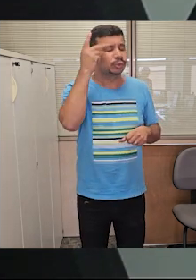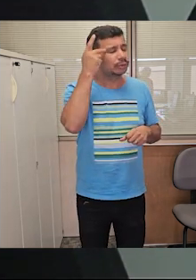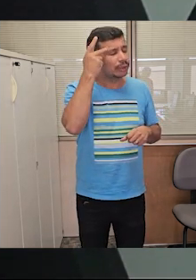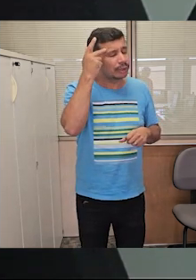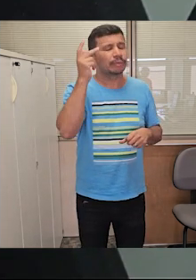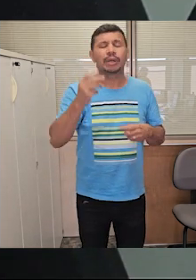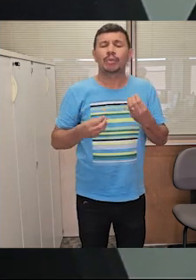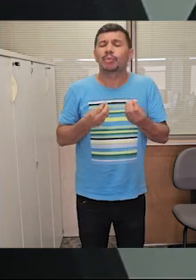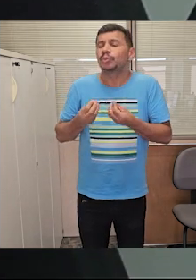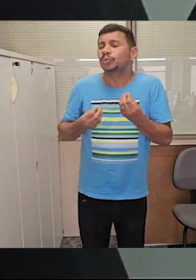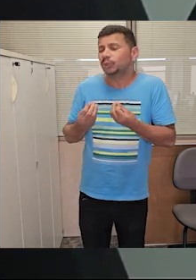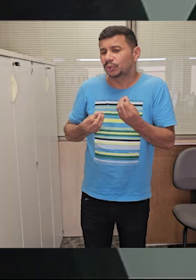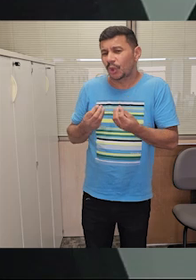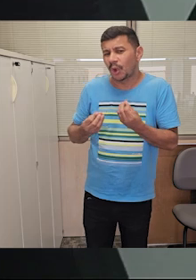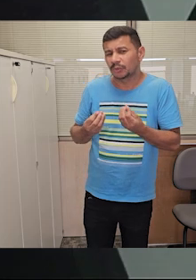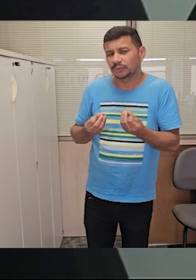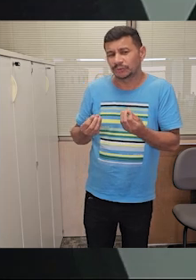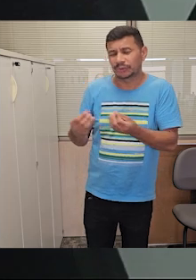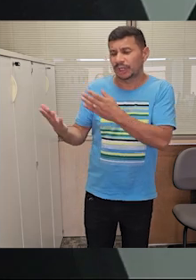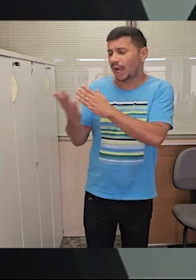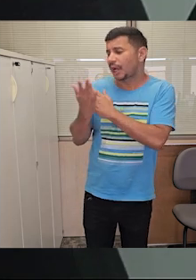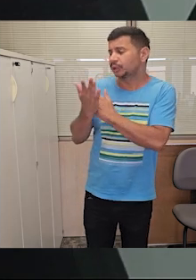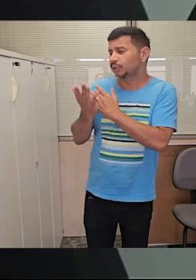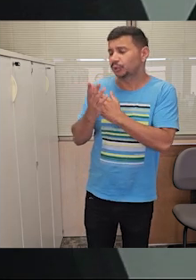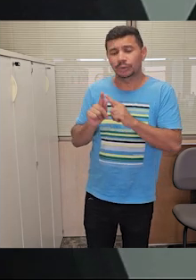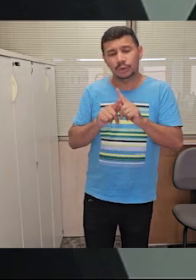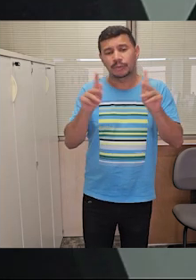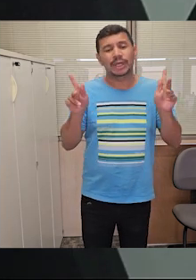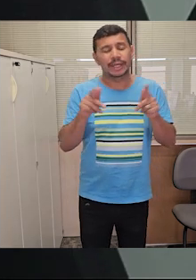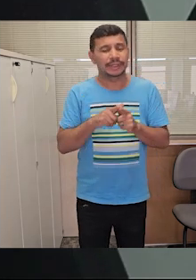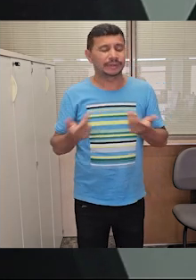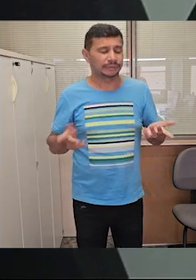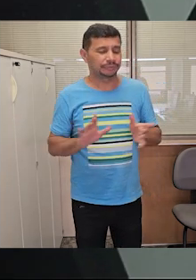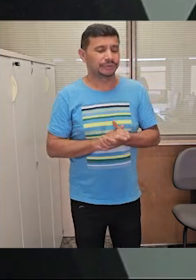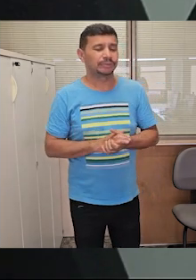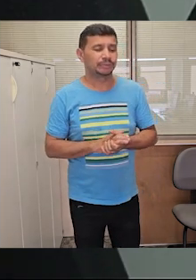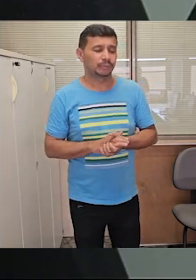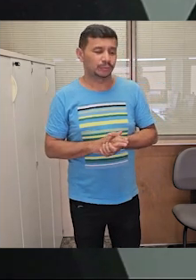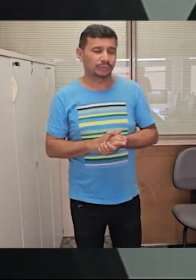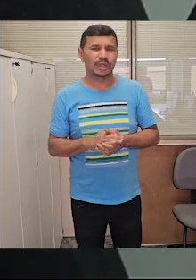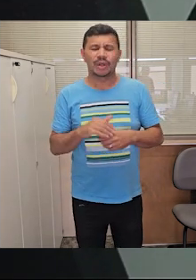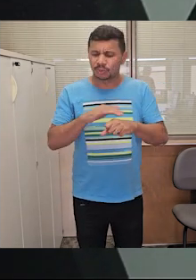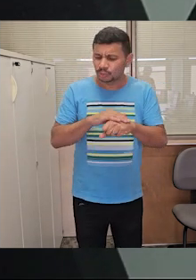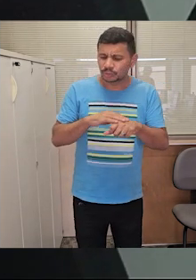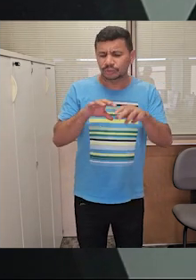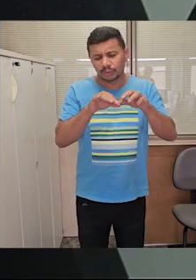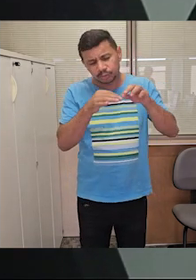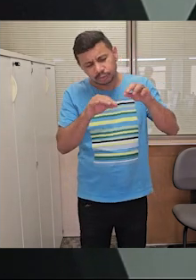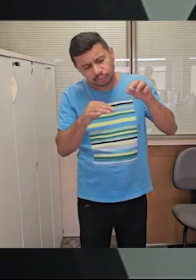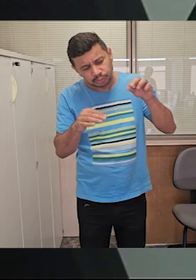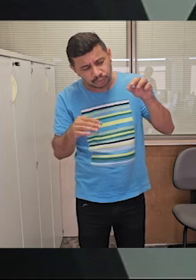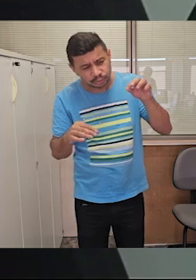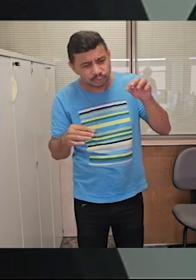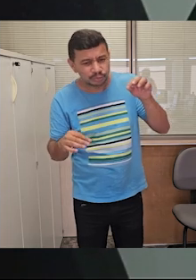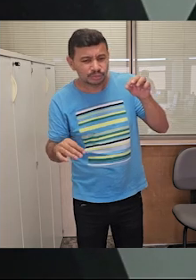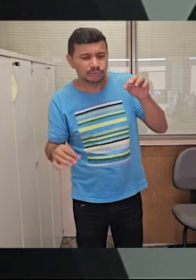ver qual seria o apoio que o movimento estudantil dava para a greve. Aí, bom, conversamos, o Zé falou: bom, eu